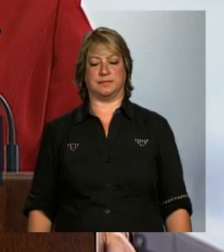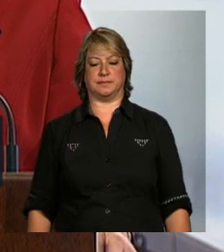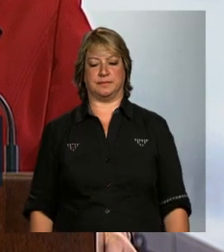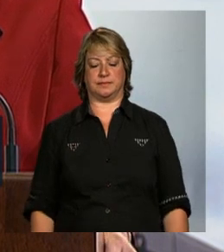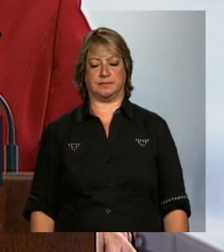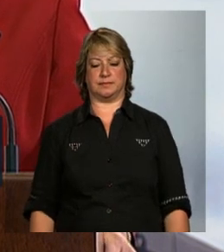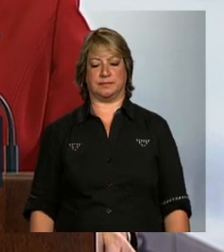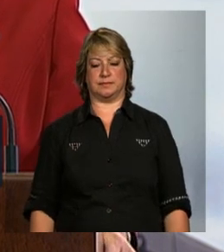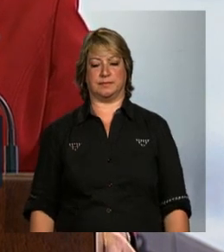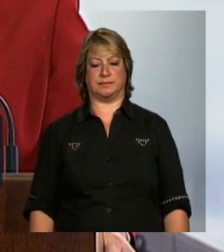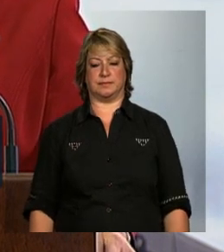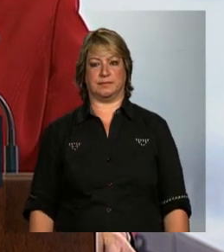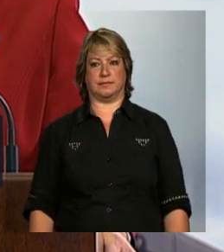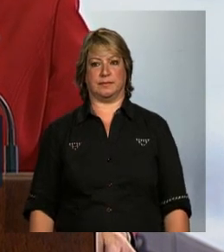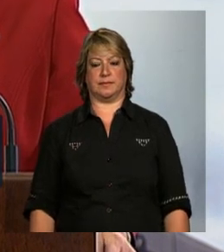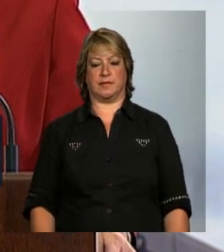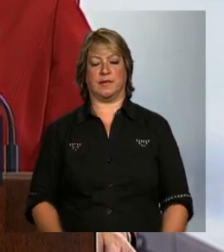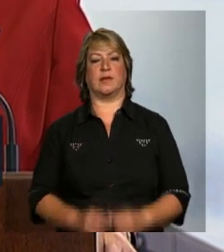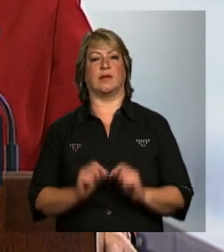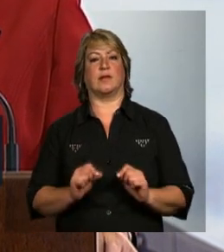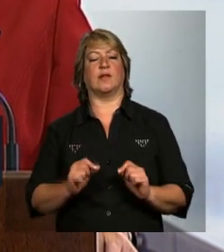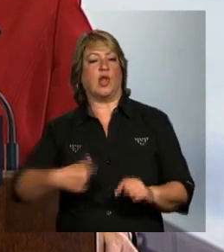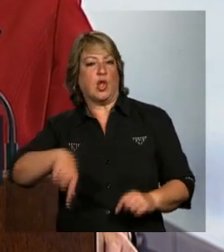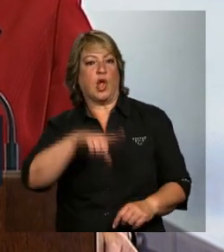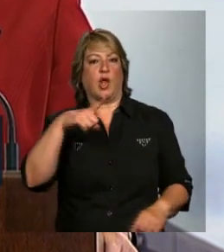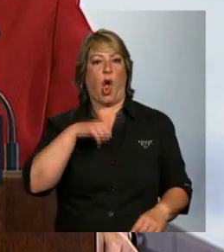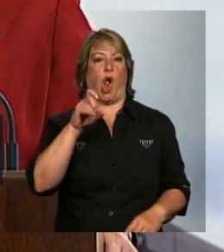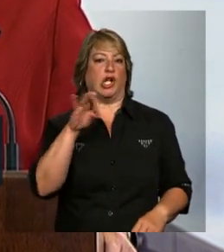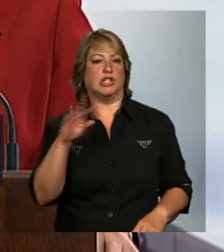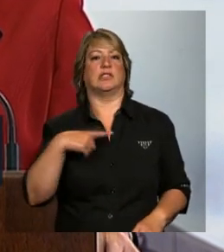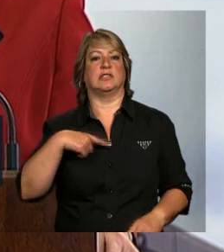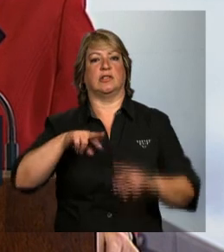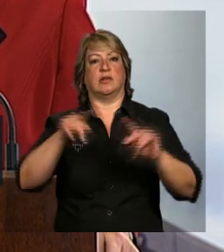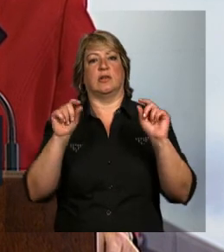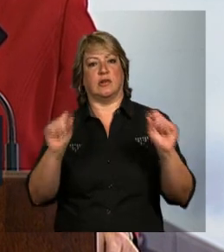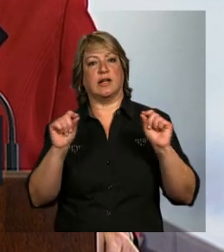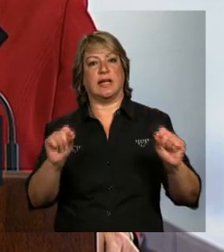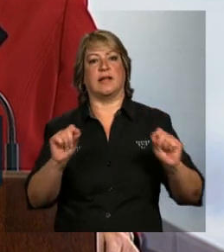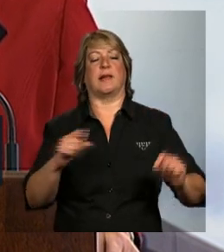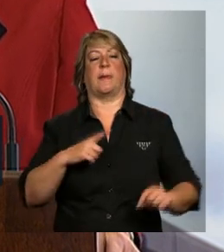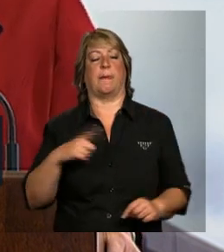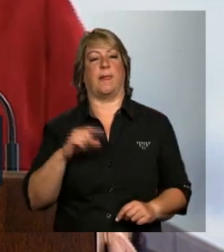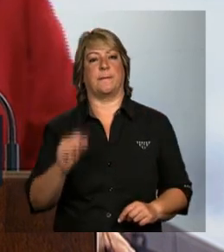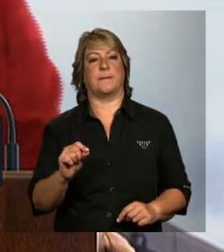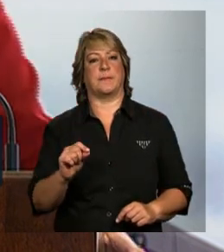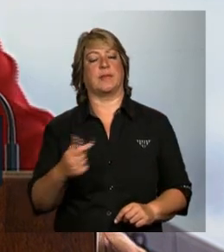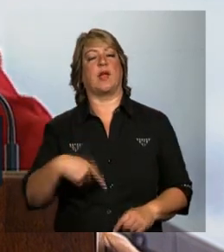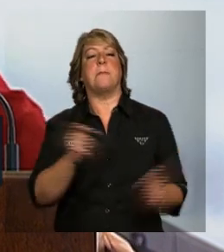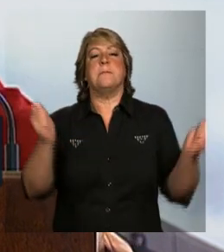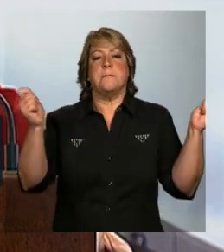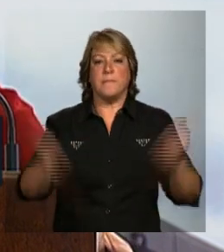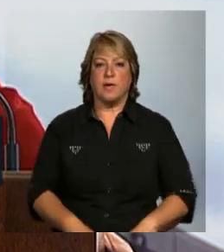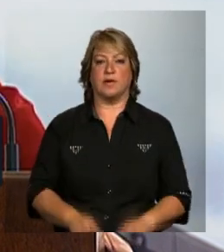temos de ter uma logística eficiente para sermos uma economia muito mais competitiva que seja